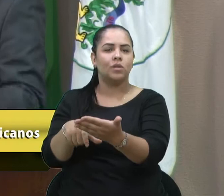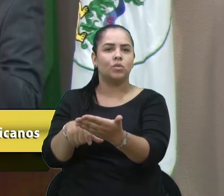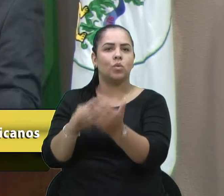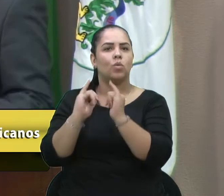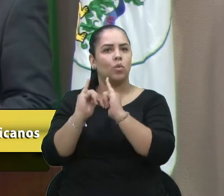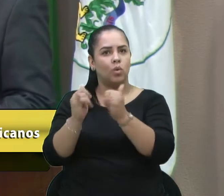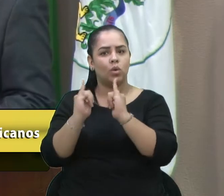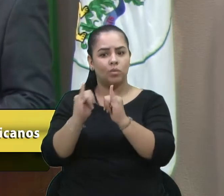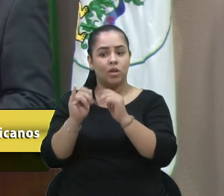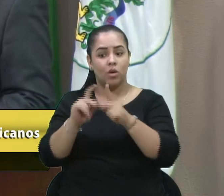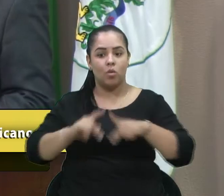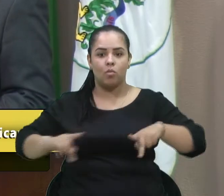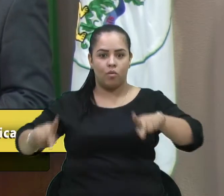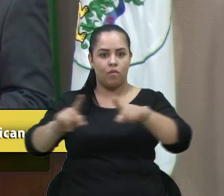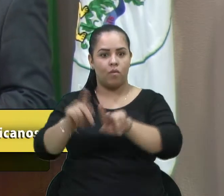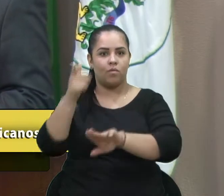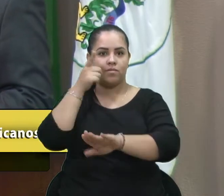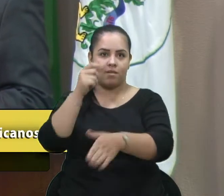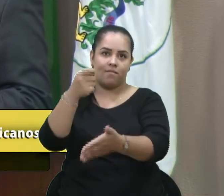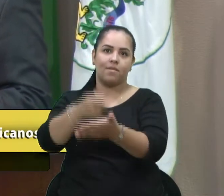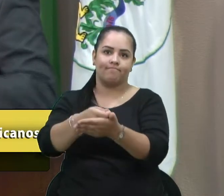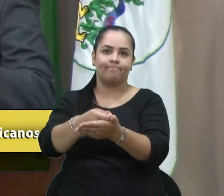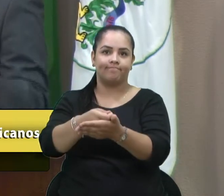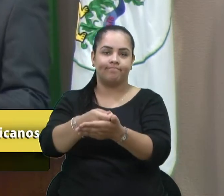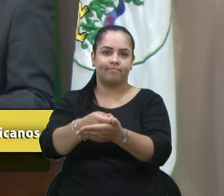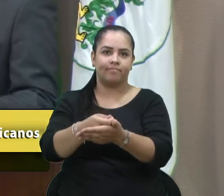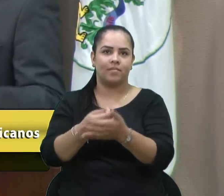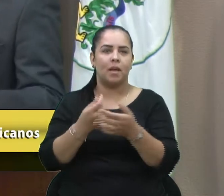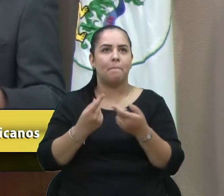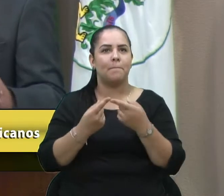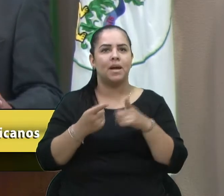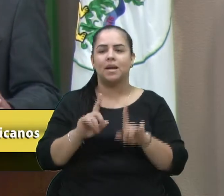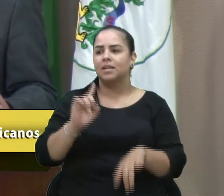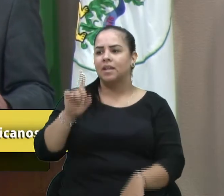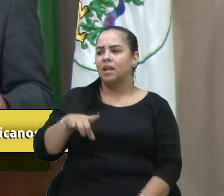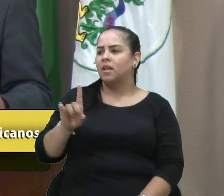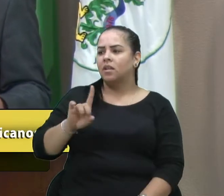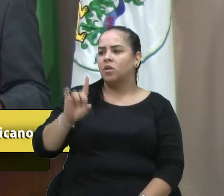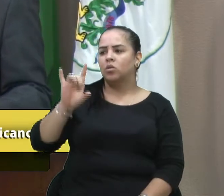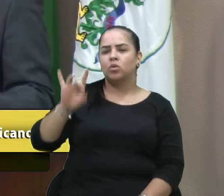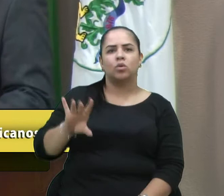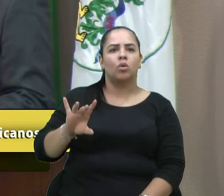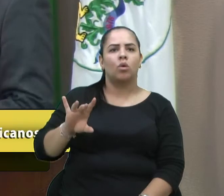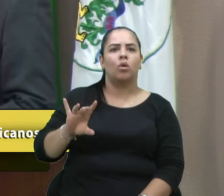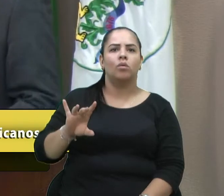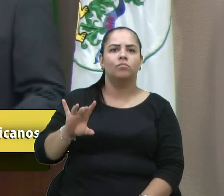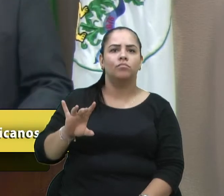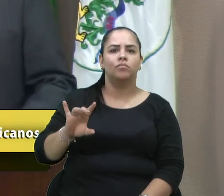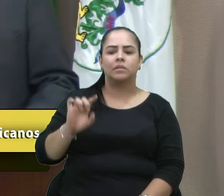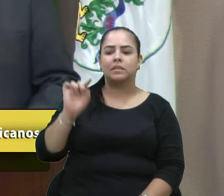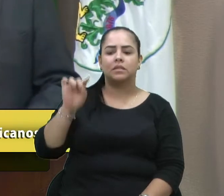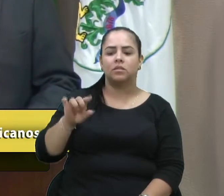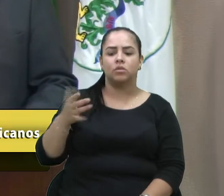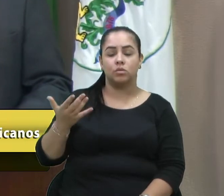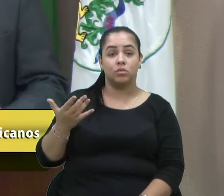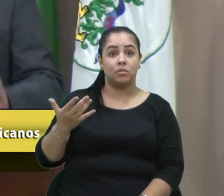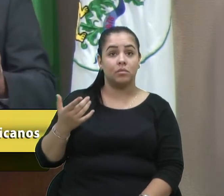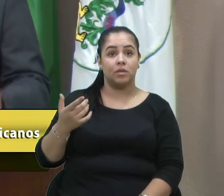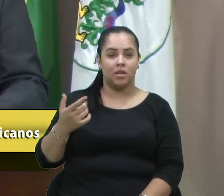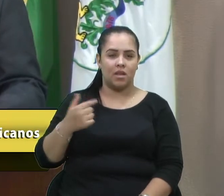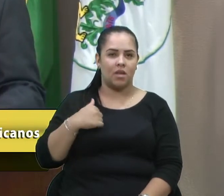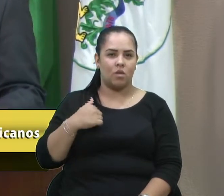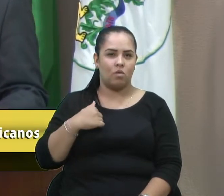população possa custear. Mas a questão não é apenas essa. Nós precisamos, e eu marquei aqui